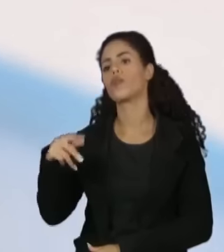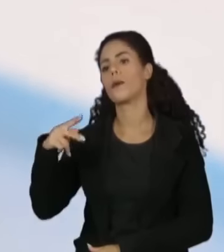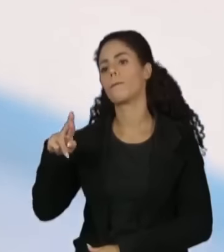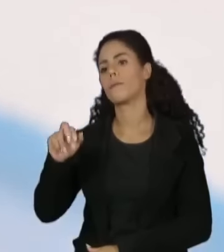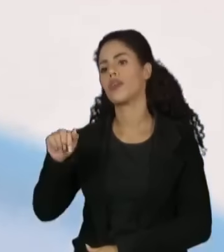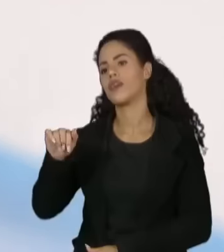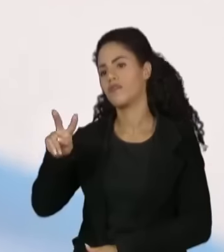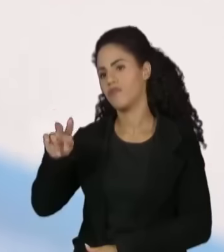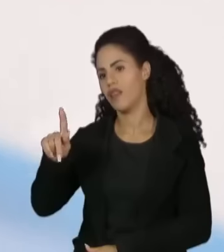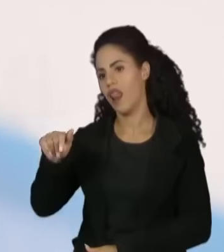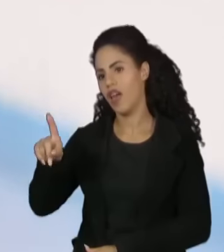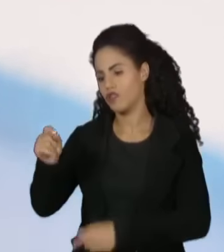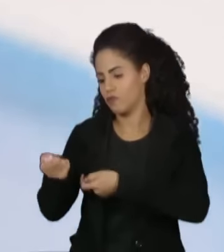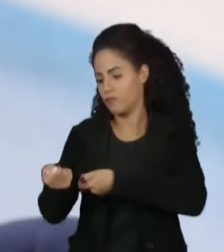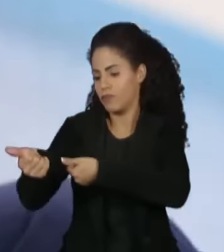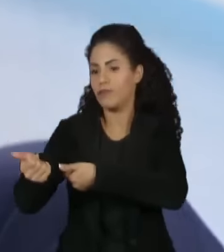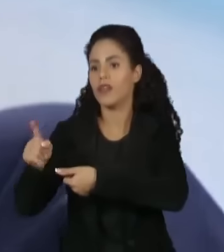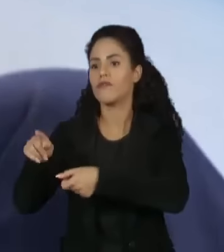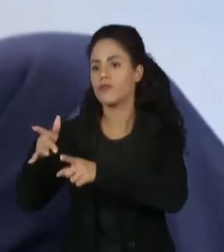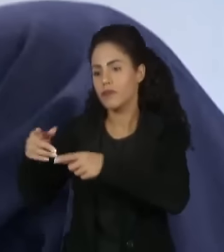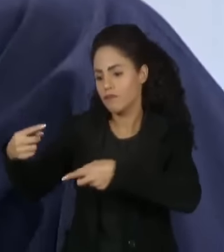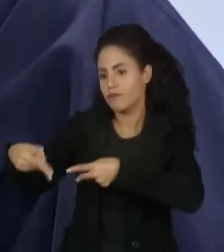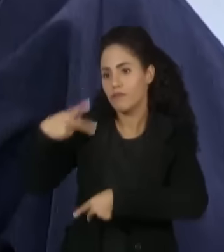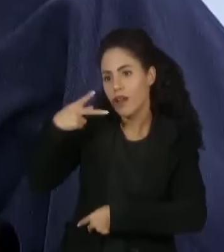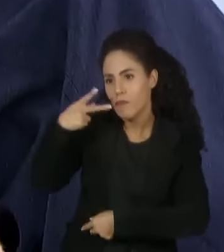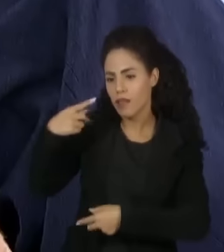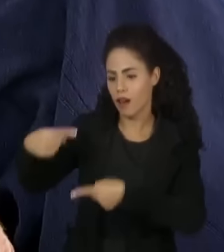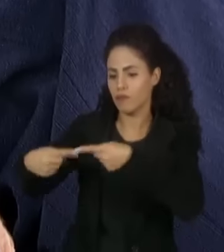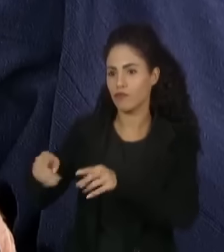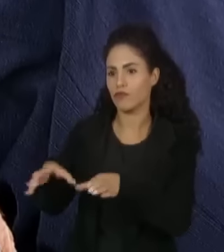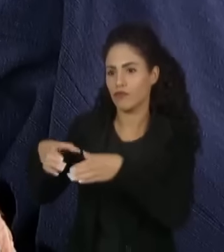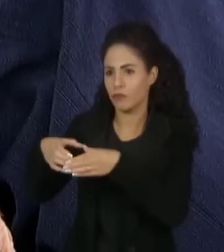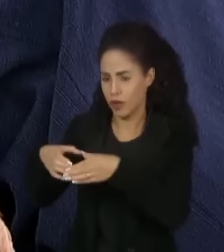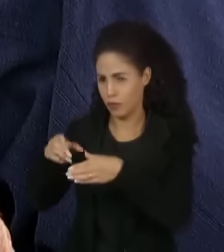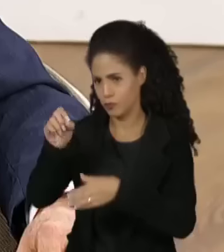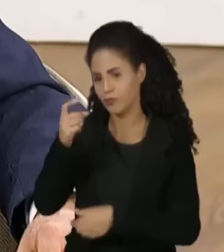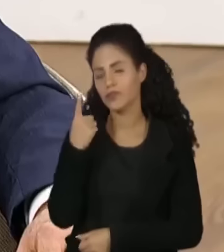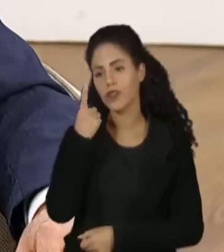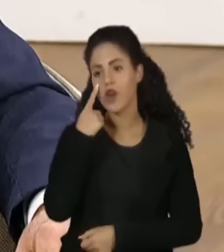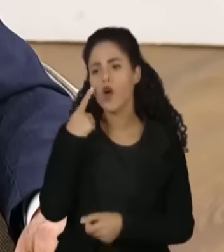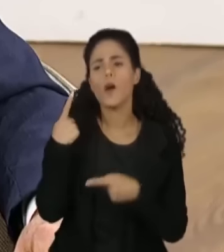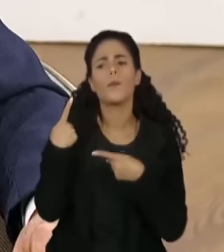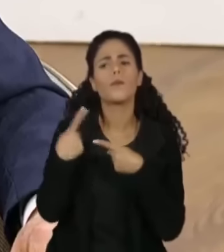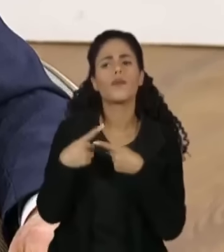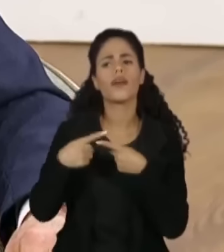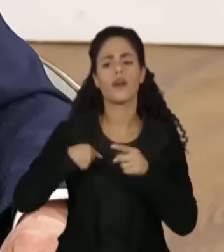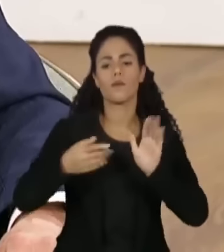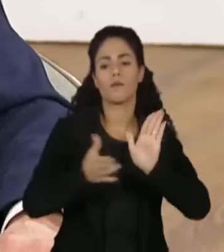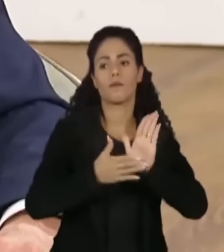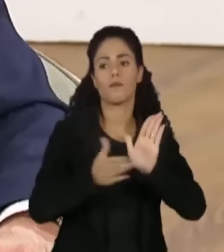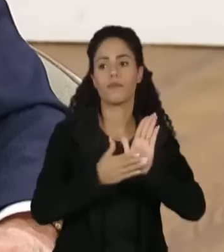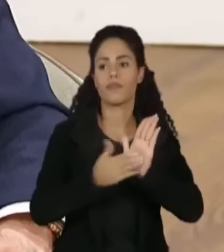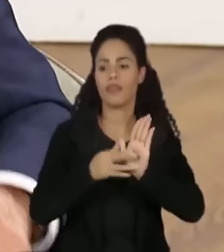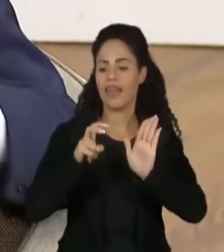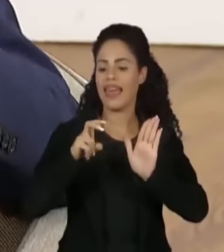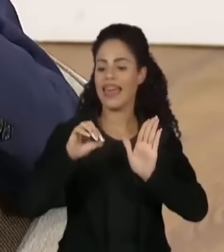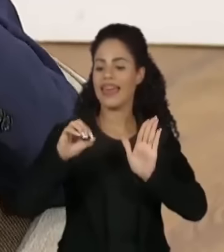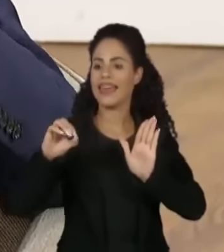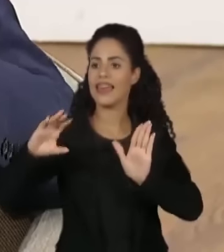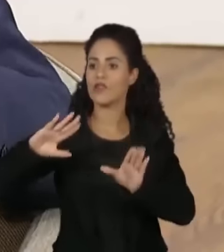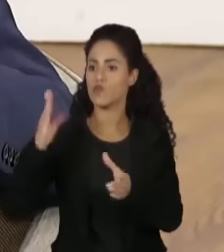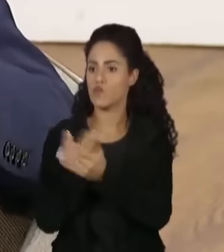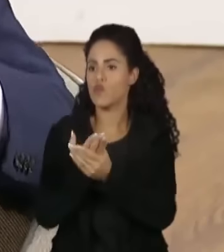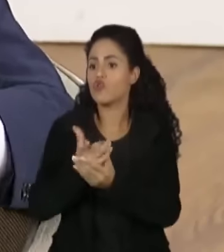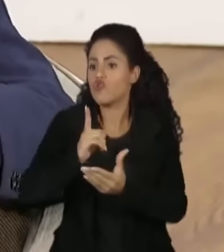agentes políticos, sobretudo parlamentares, pelo Supremo. Por que eu propus? O Supremo tinha mais de 500 ações, mais de